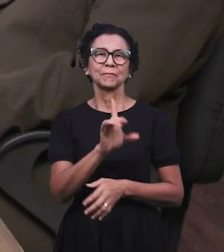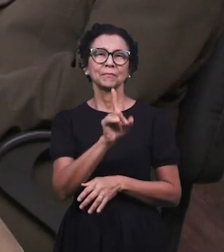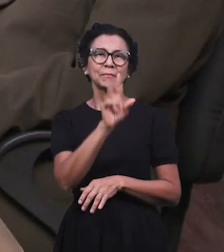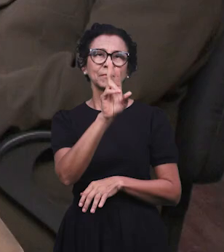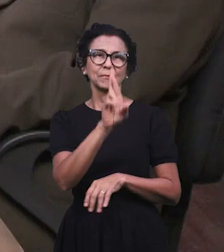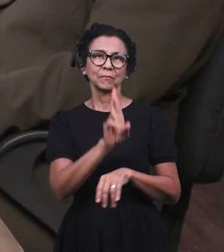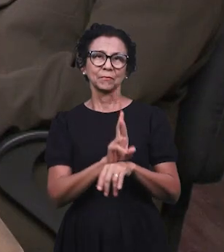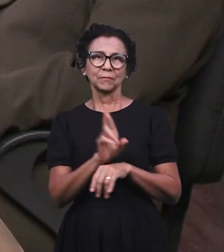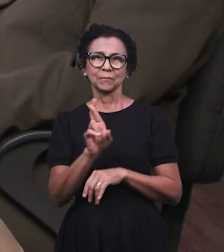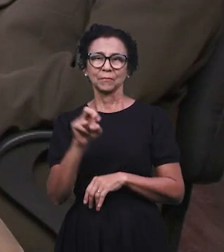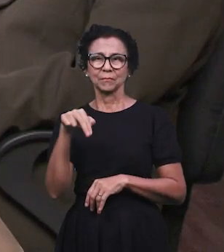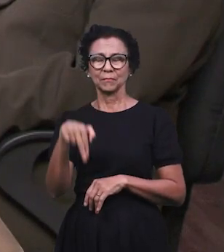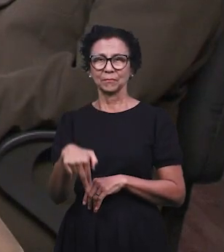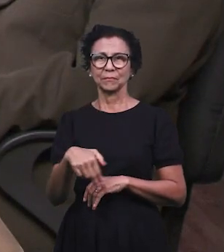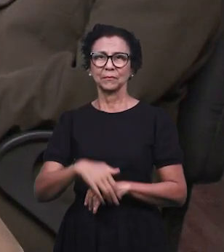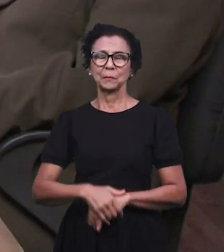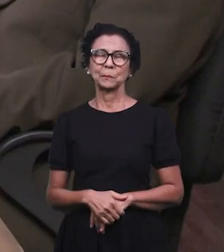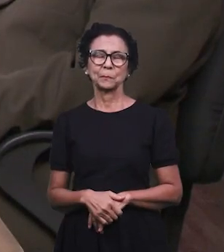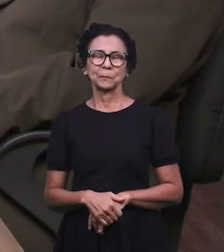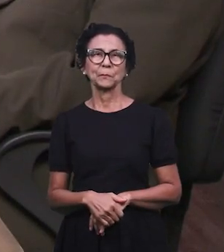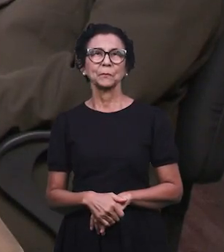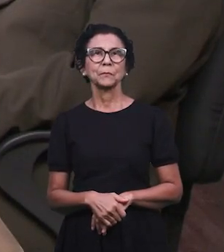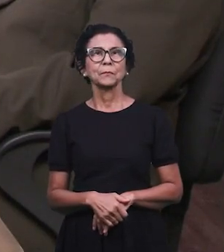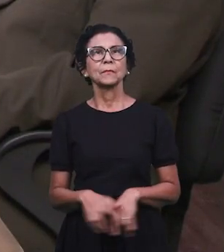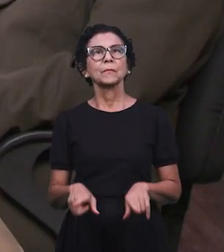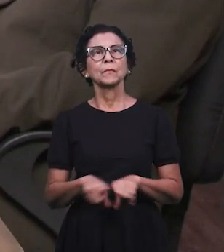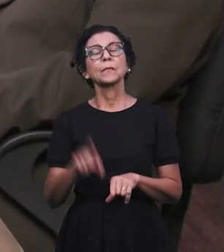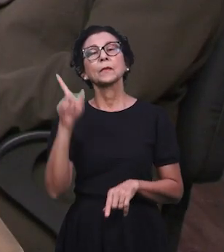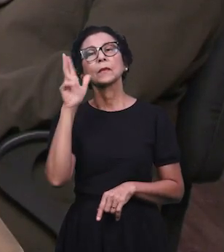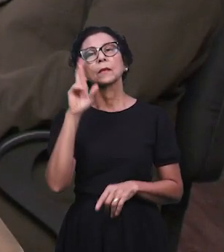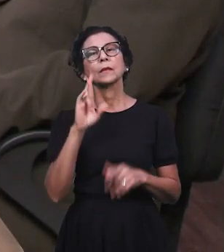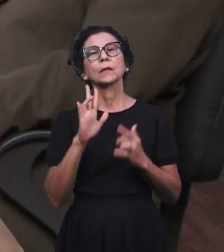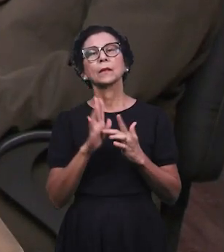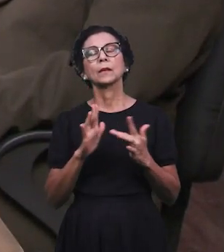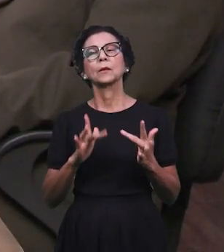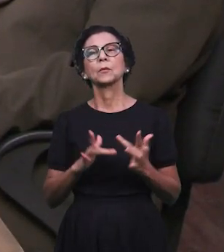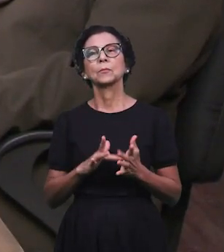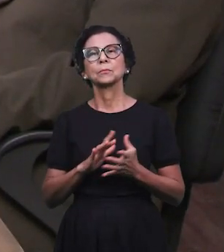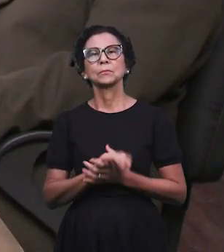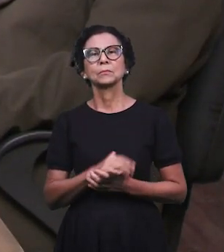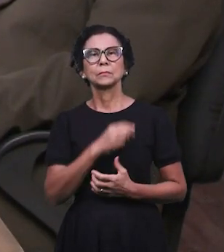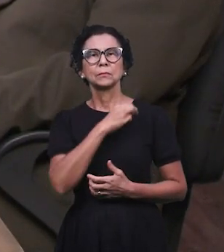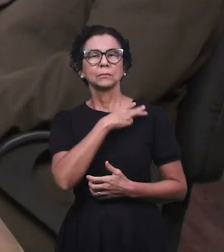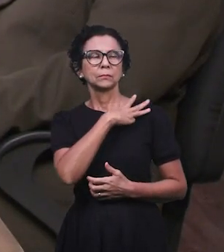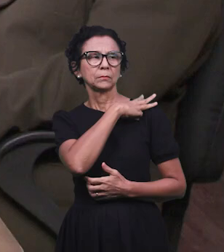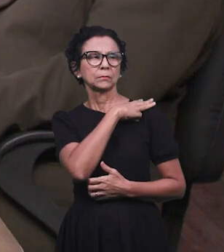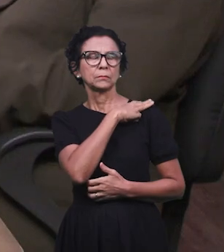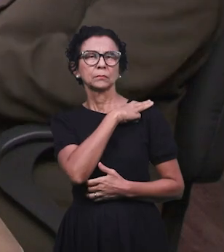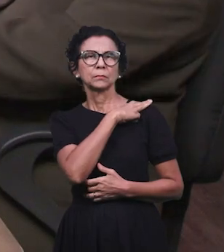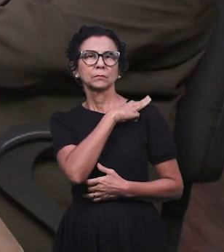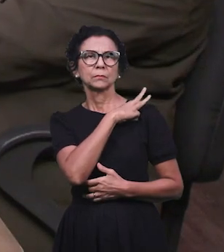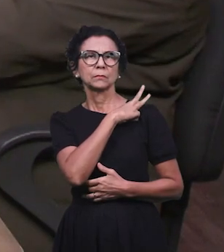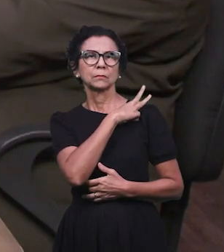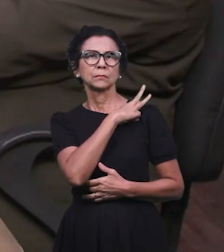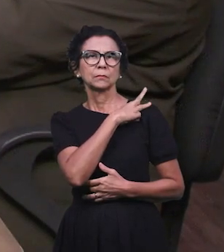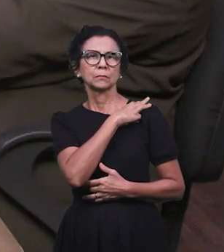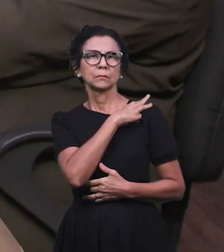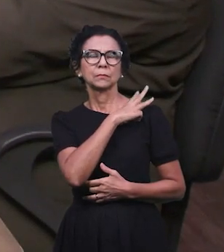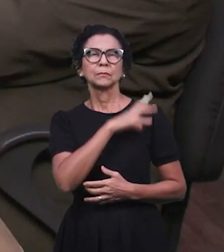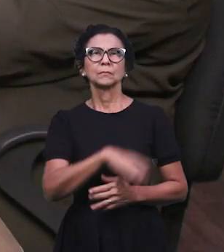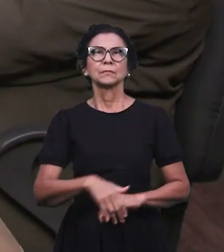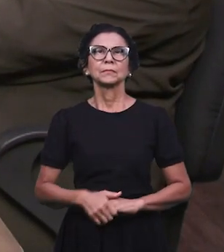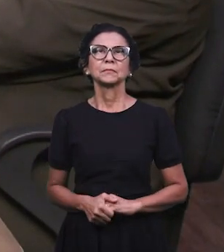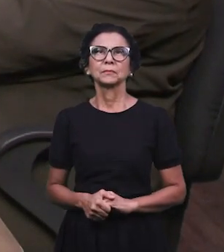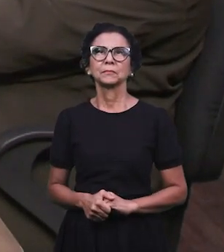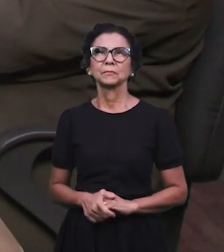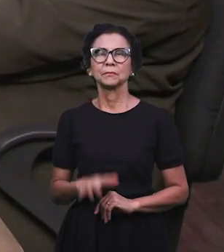pela Universidade Federal do Rio Grande do Norte. Cumprimentar também com a paz do Senhor o Tenente-Coronel da Força Aérea,